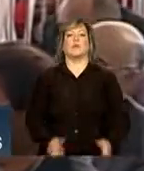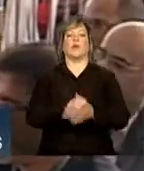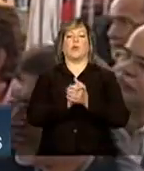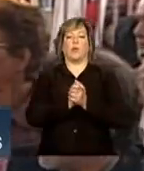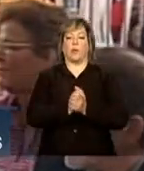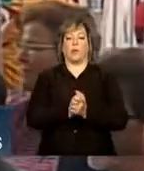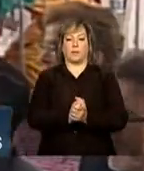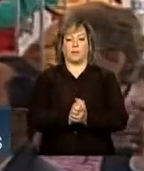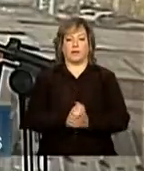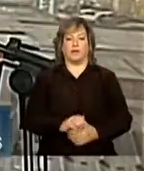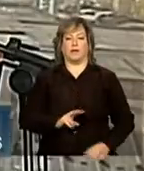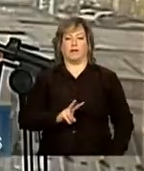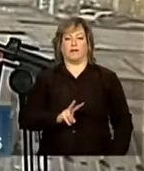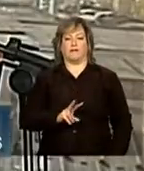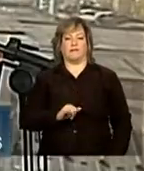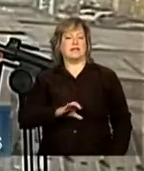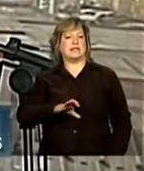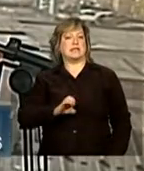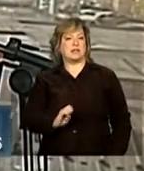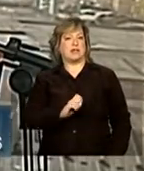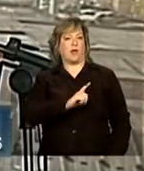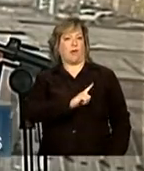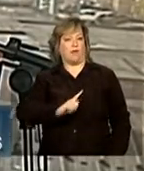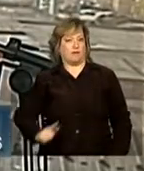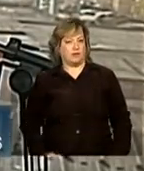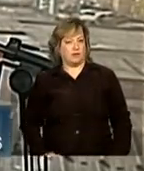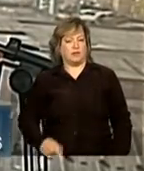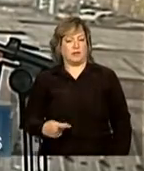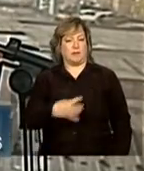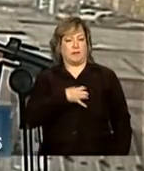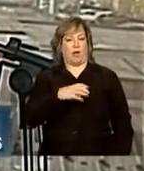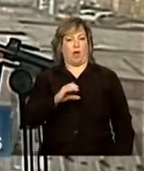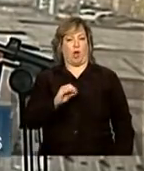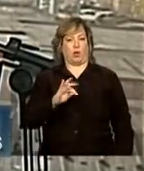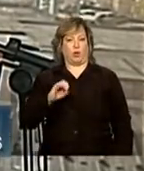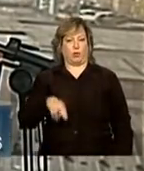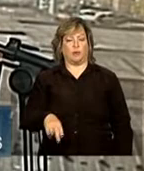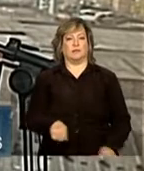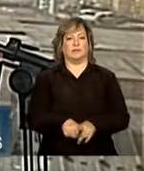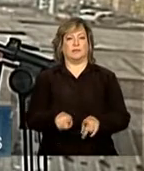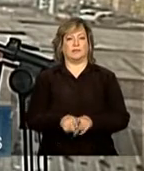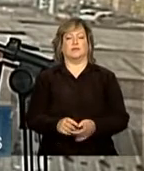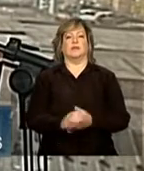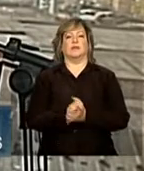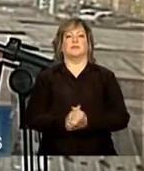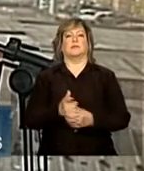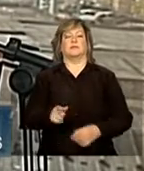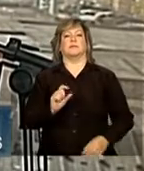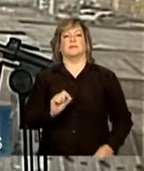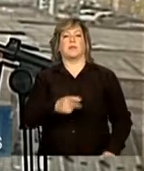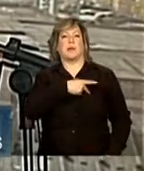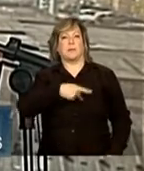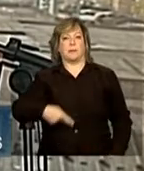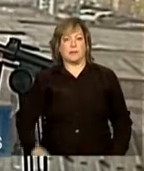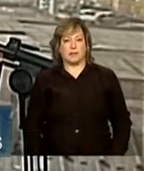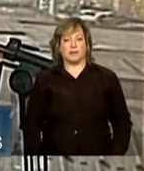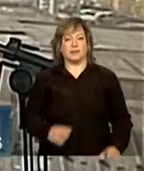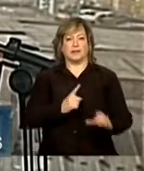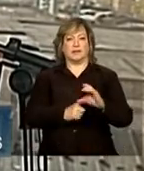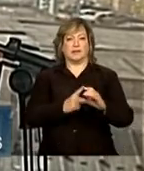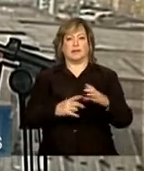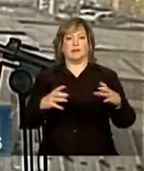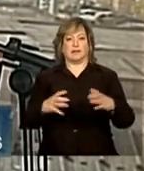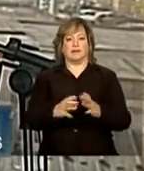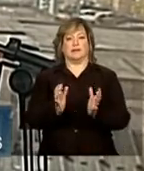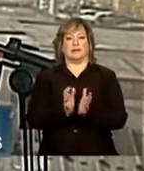Cumprimentar o vice-governador da Bahia, Otto Alencar. Cumprimentar o presidente da Assembleia Legislativa,